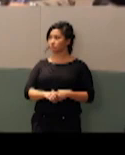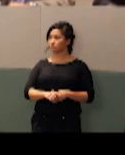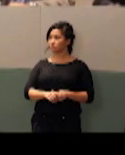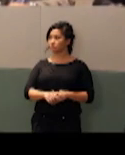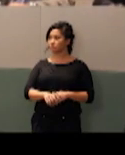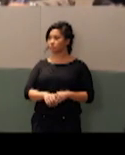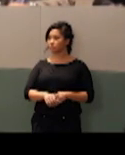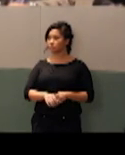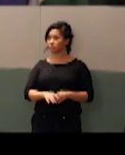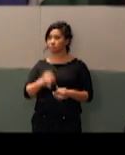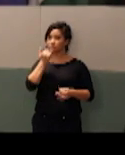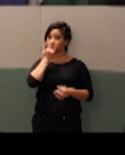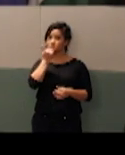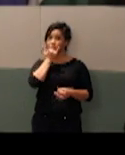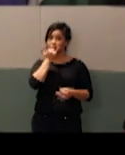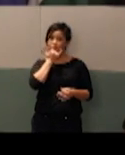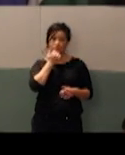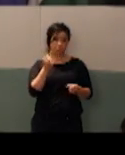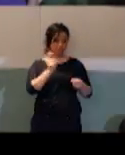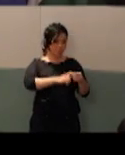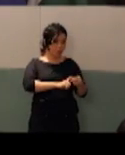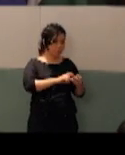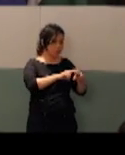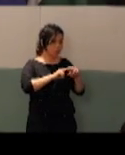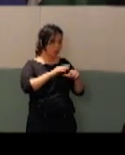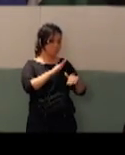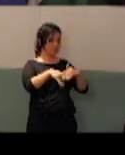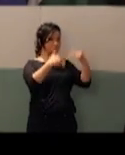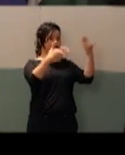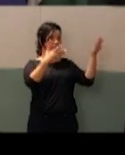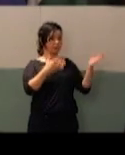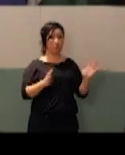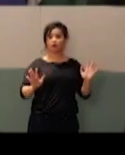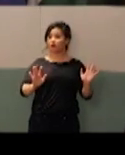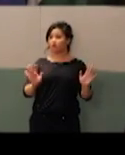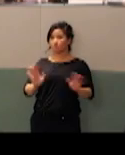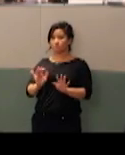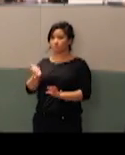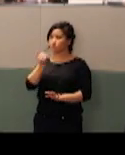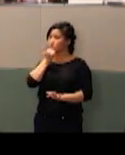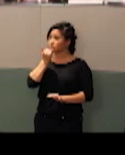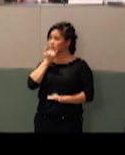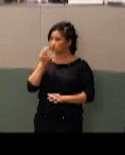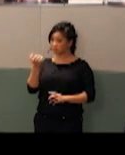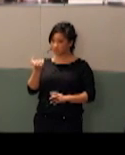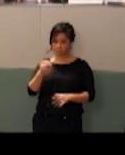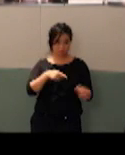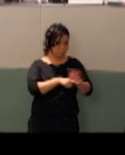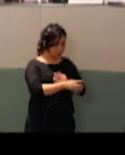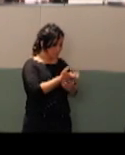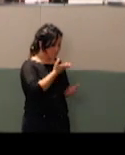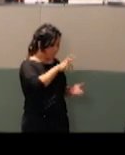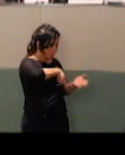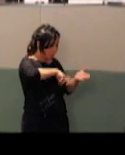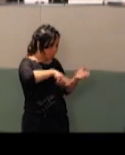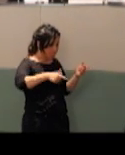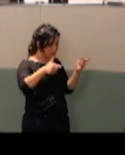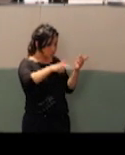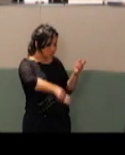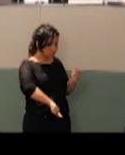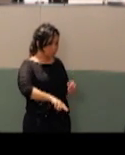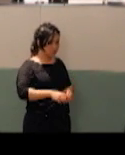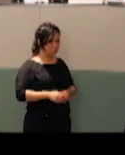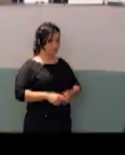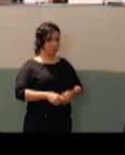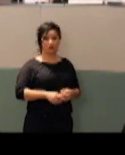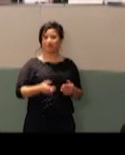mesma pergunta, que é com relação ao desenvolvimento econômico, é isso? O senhor gostaria que Não, eu pensei que todo mundo já tinha falado